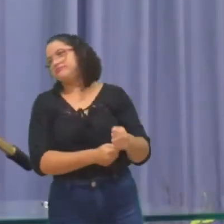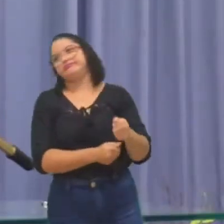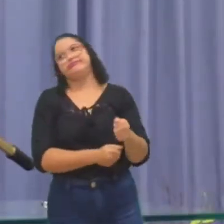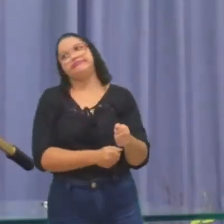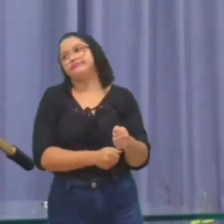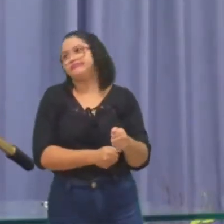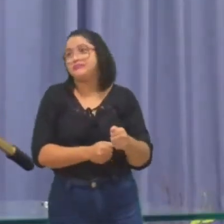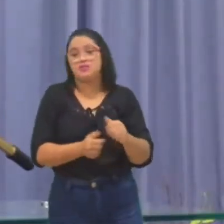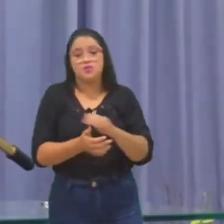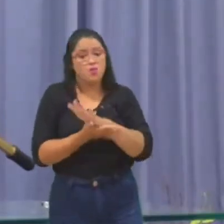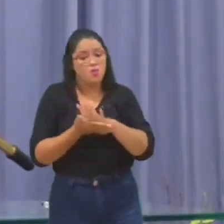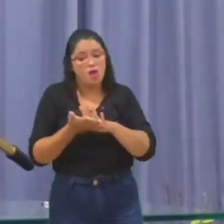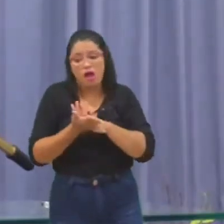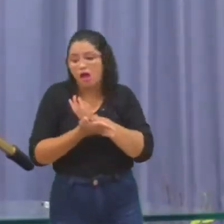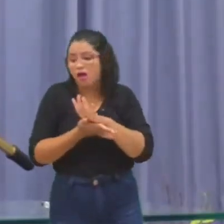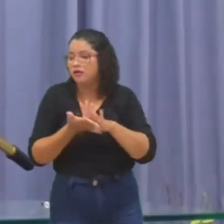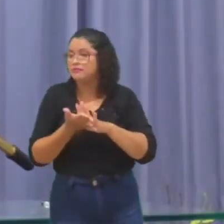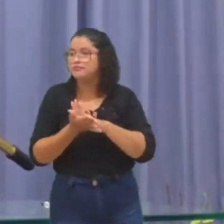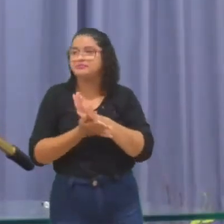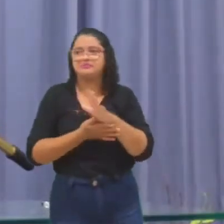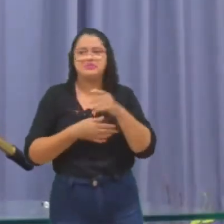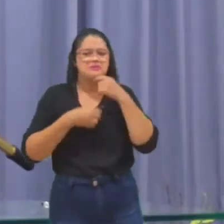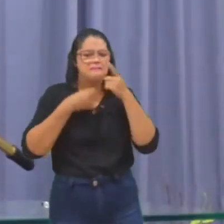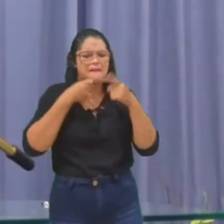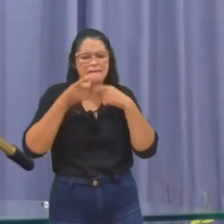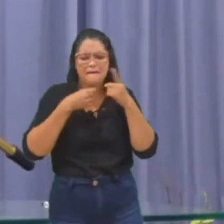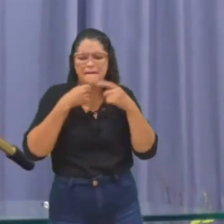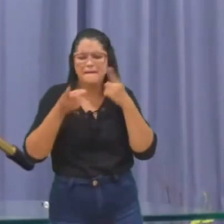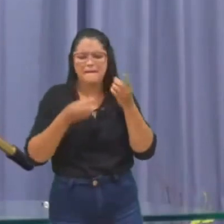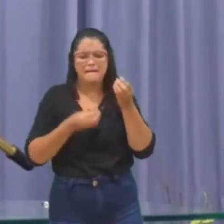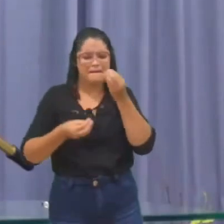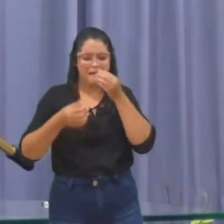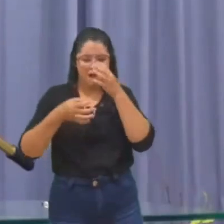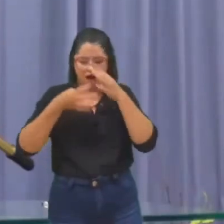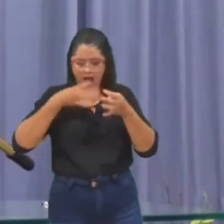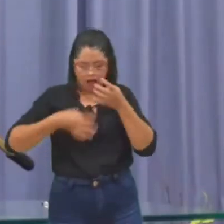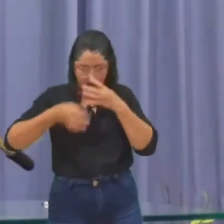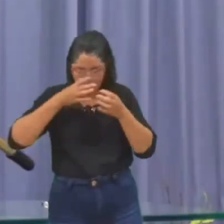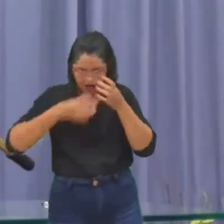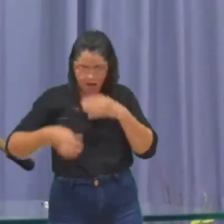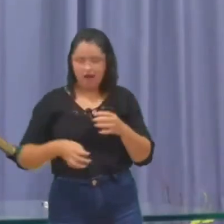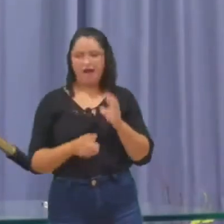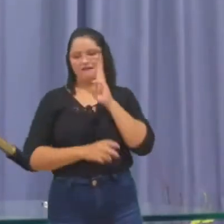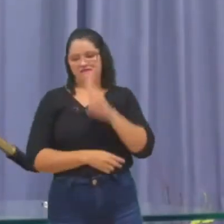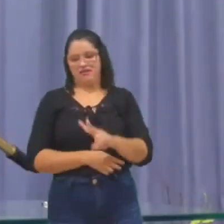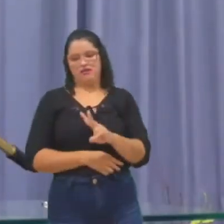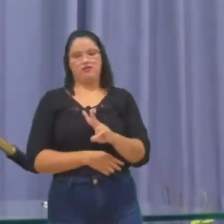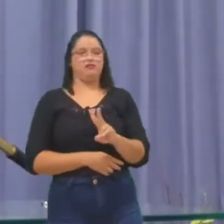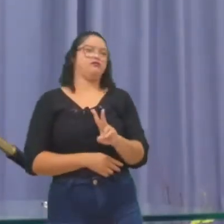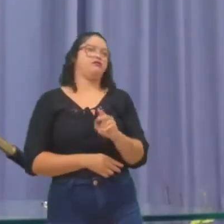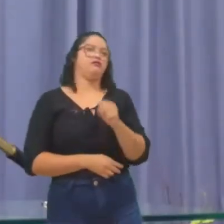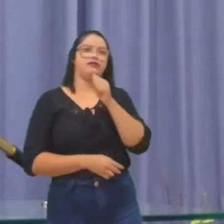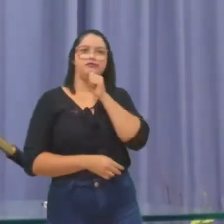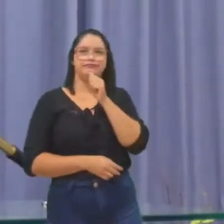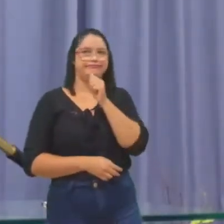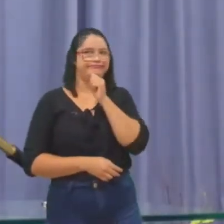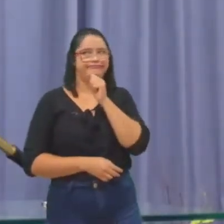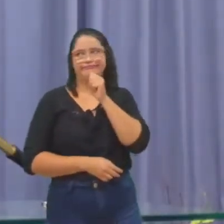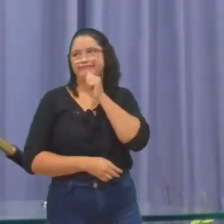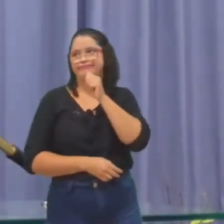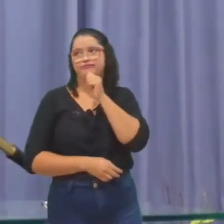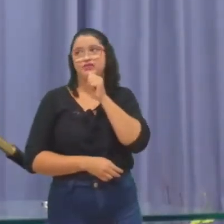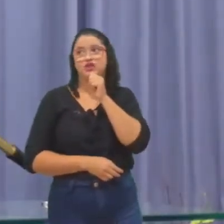seus pais. Nenhum daqueles que me desprezaram a verá. Todos os que duvidaram